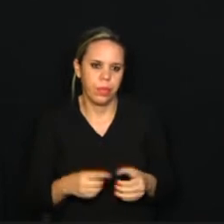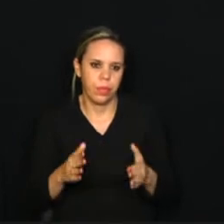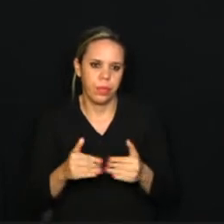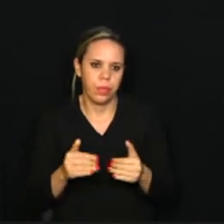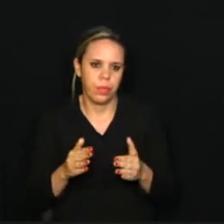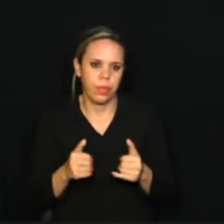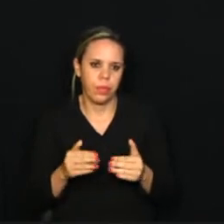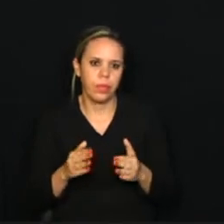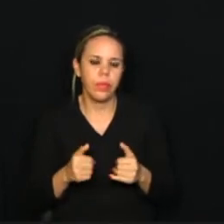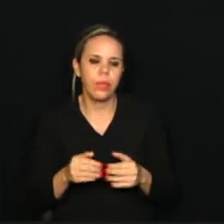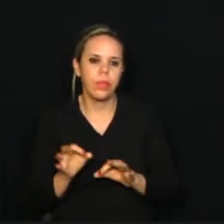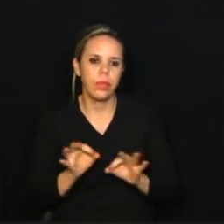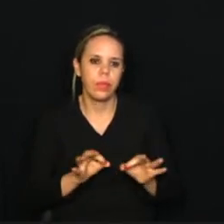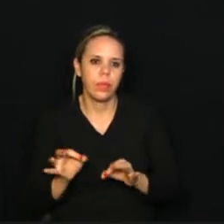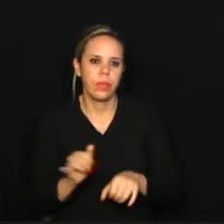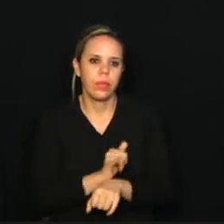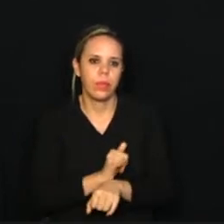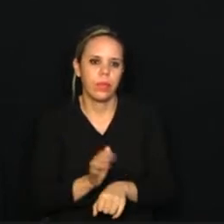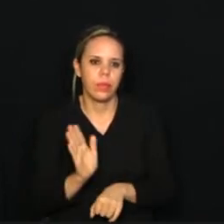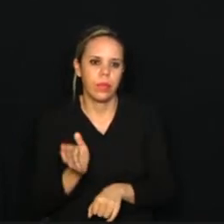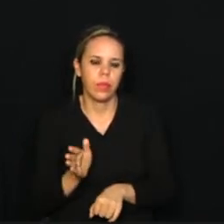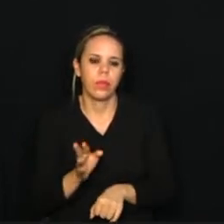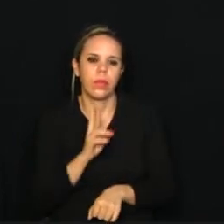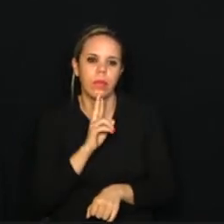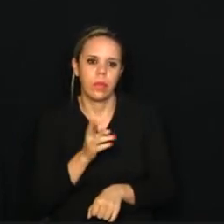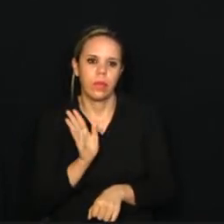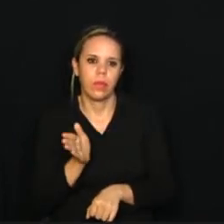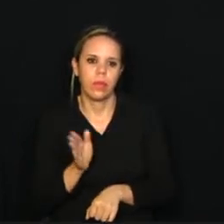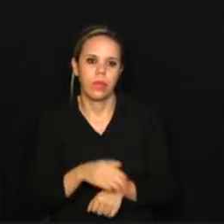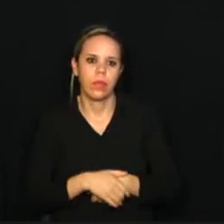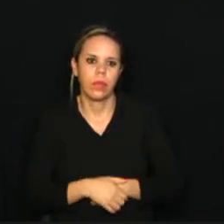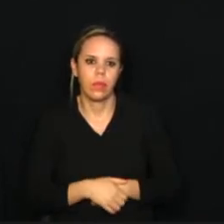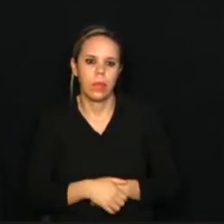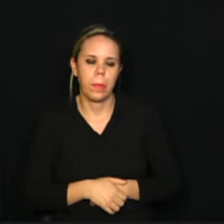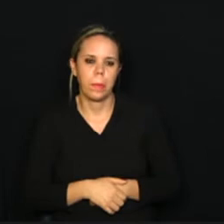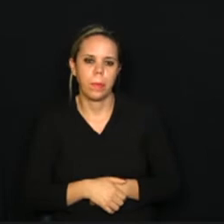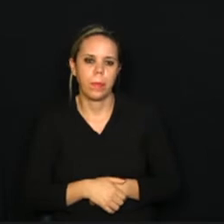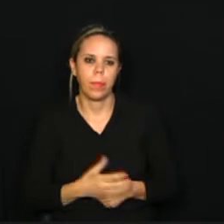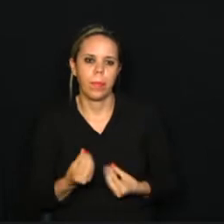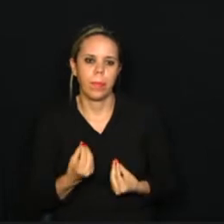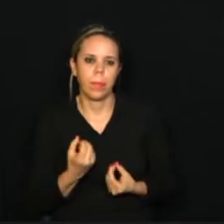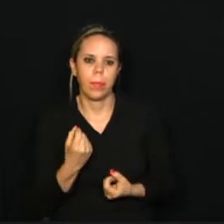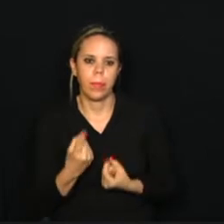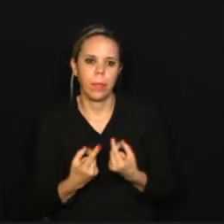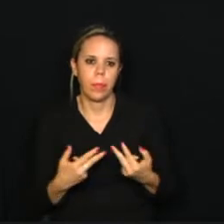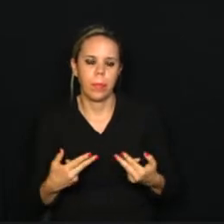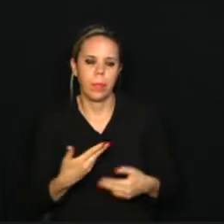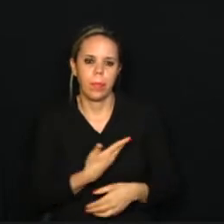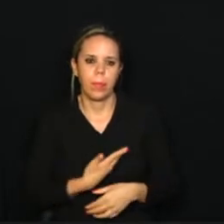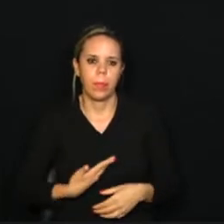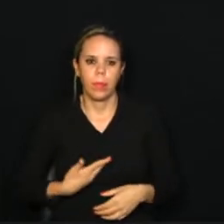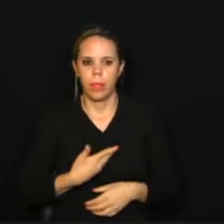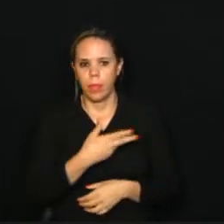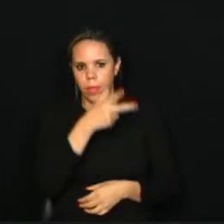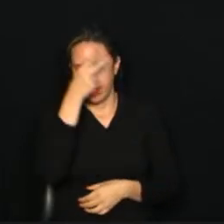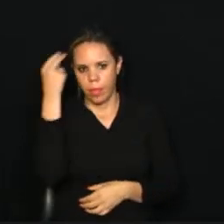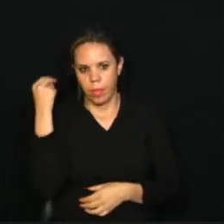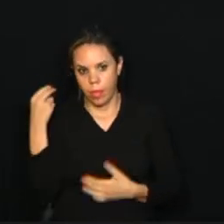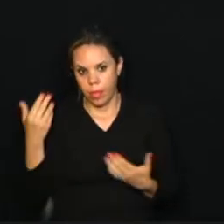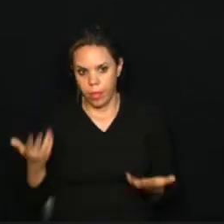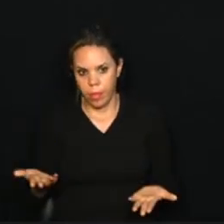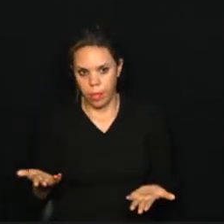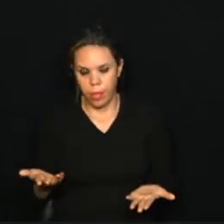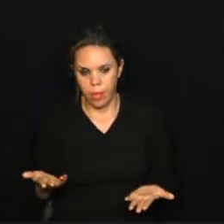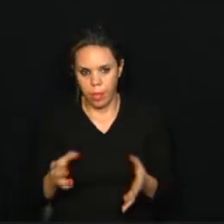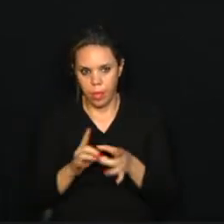também algumas providências, já com respostas, né? Em muitos casos aí do Poder Público Municipal. Então,